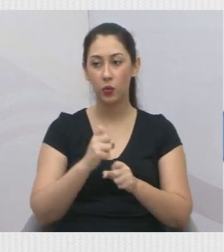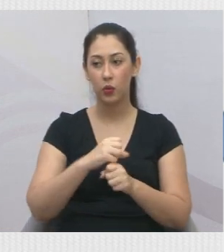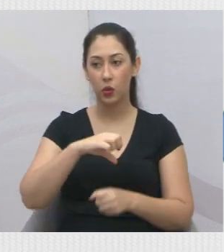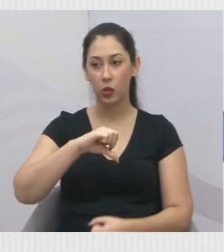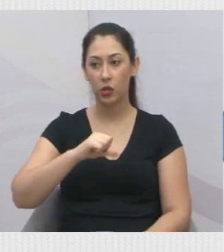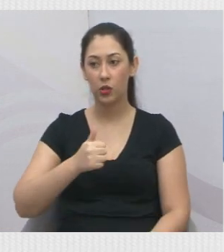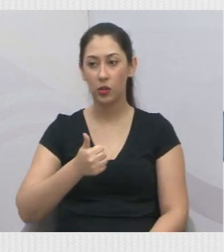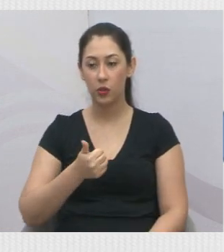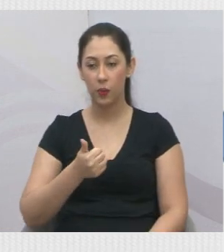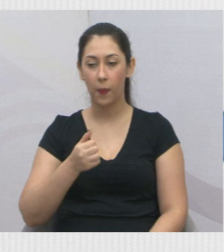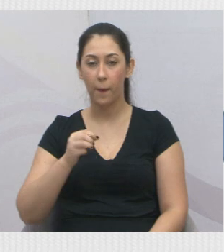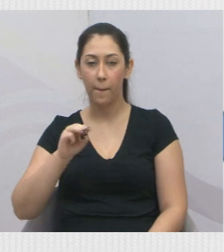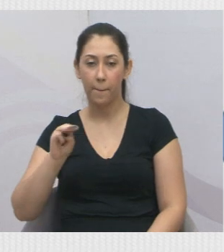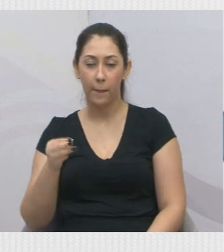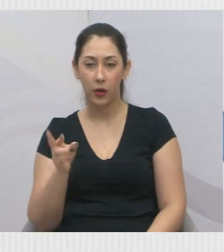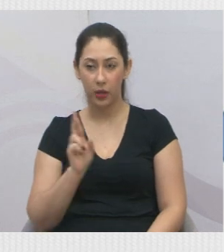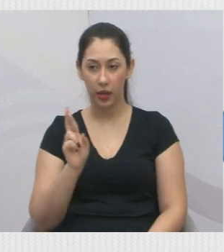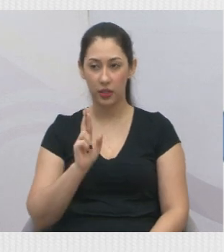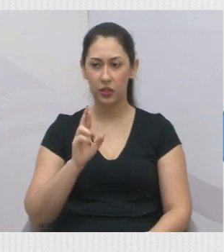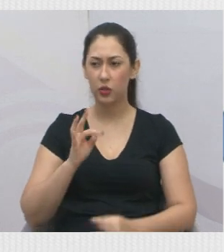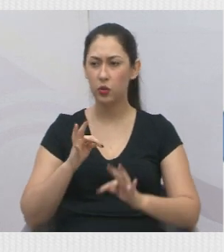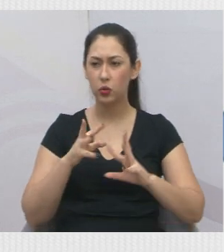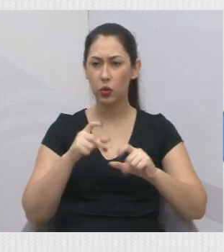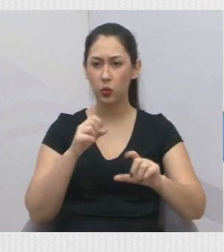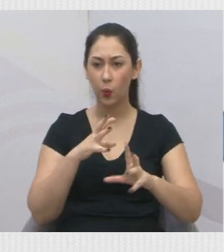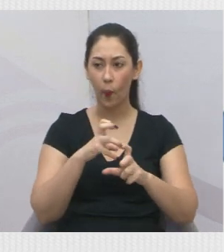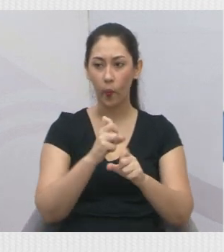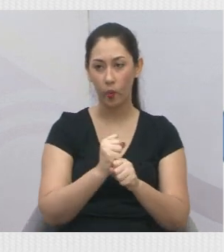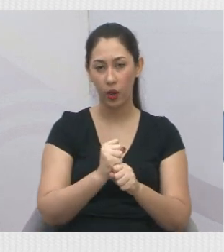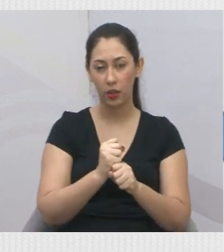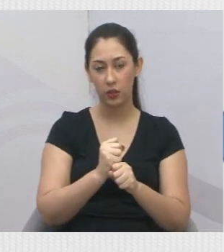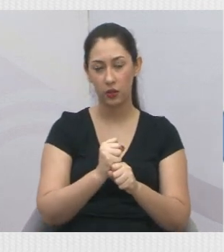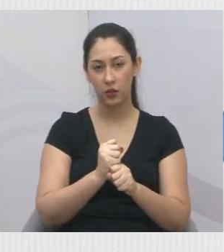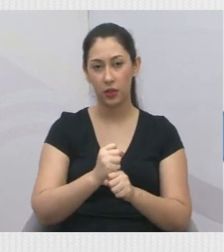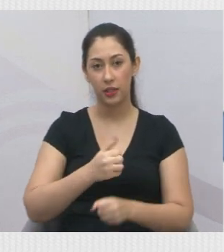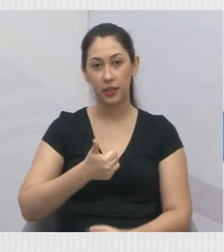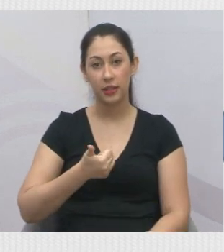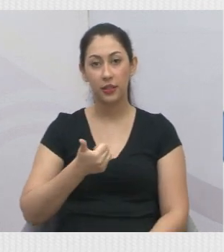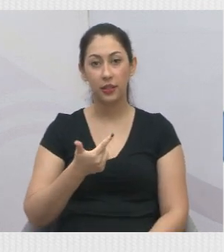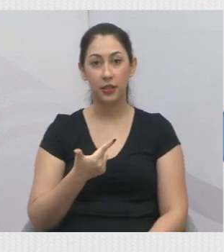Esses valores somatizados, eles irão dar um montante de